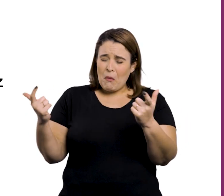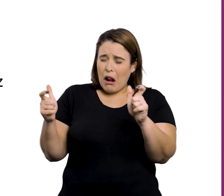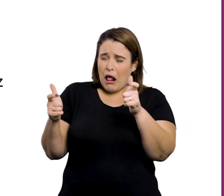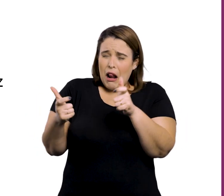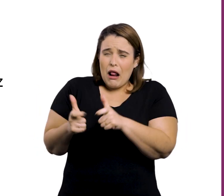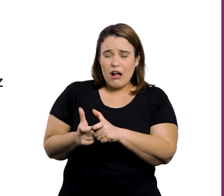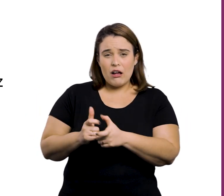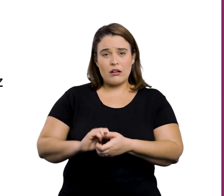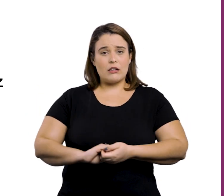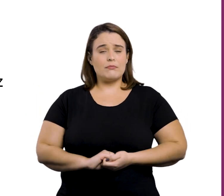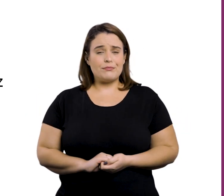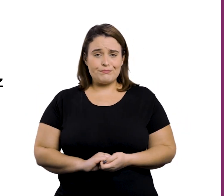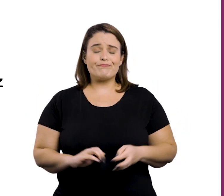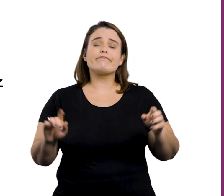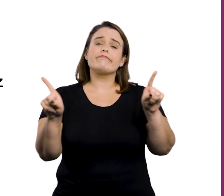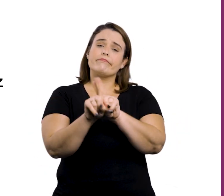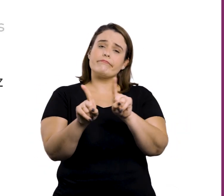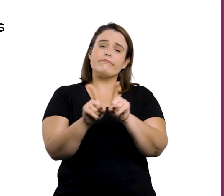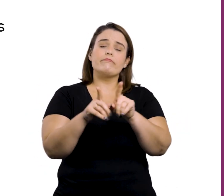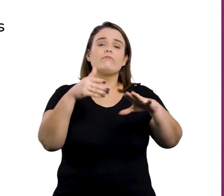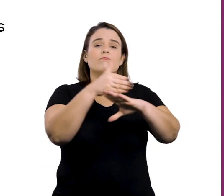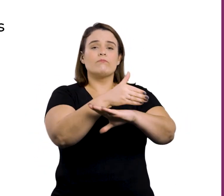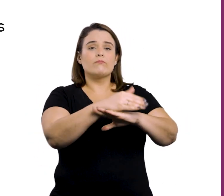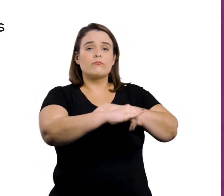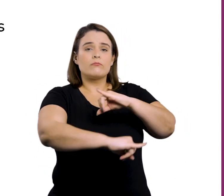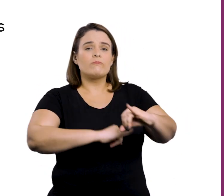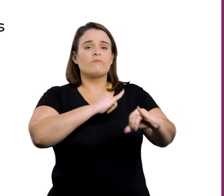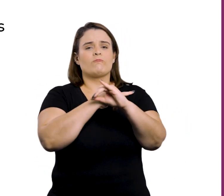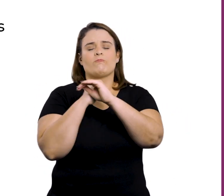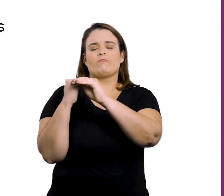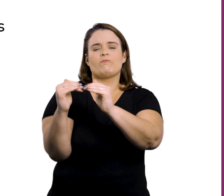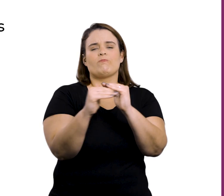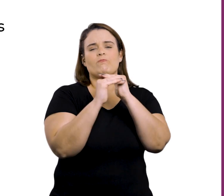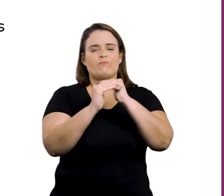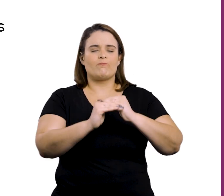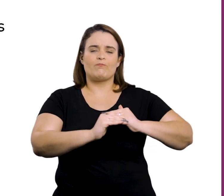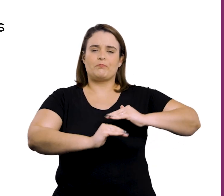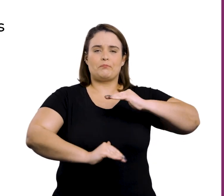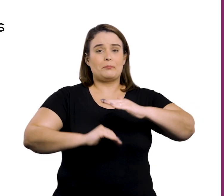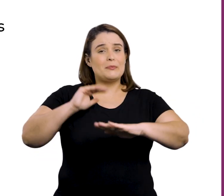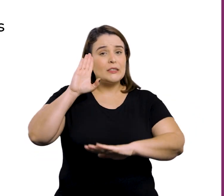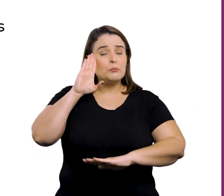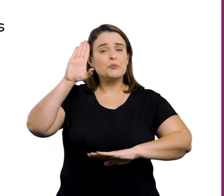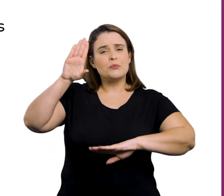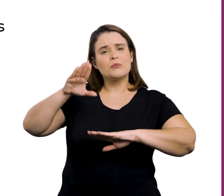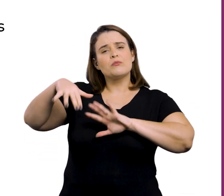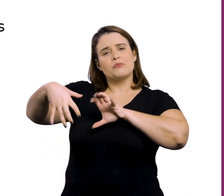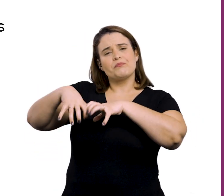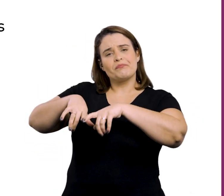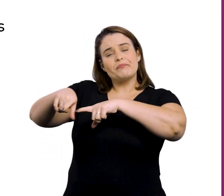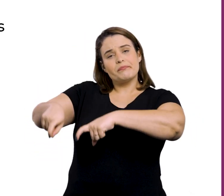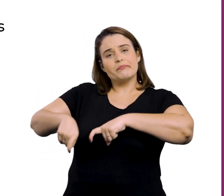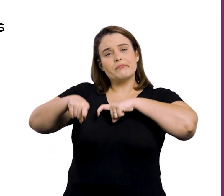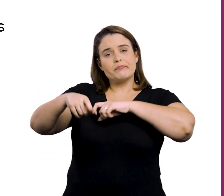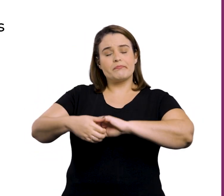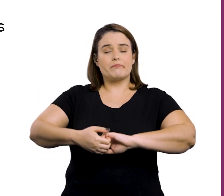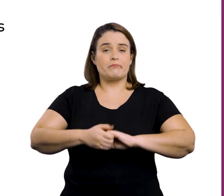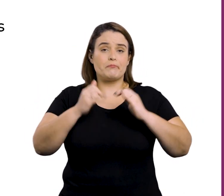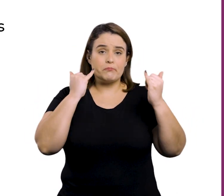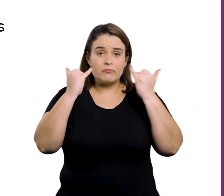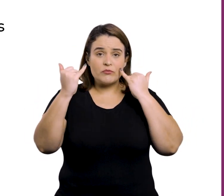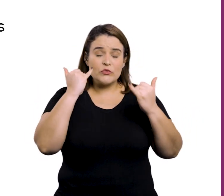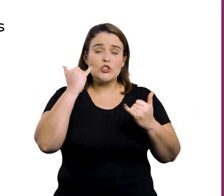esse percentual reduz ainda mais. De forma similar, o acesso à internet também é desigual, principalmente na área